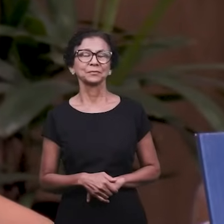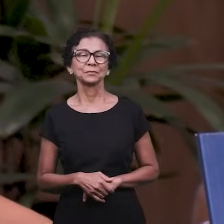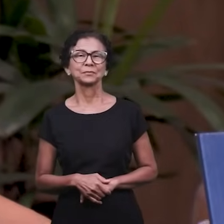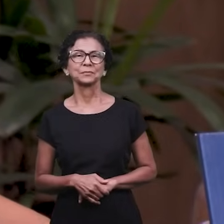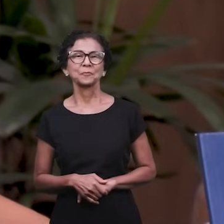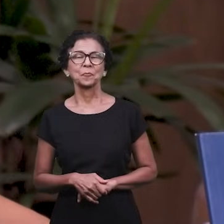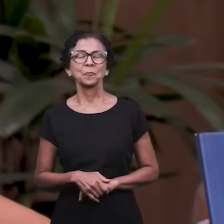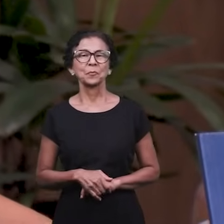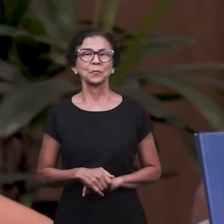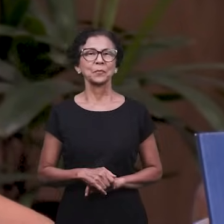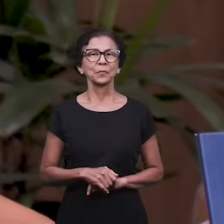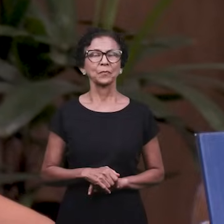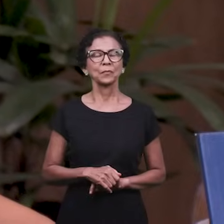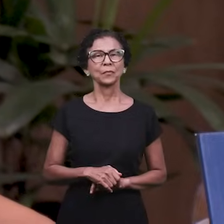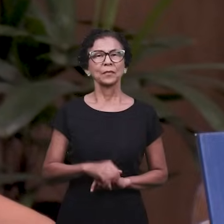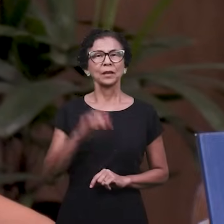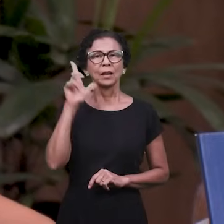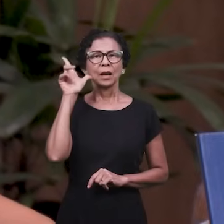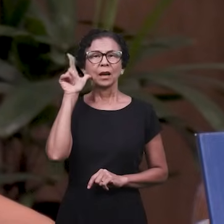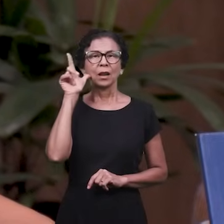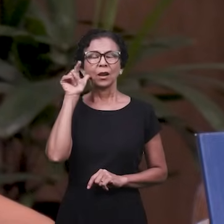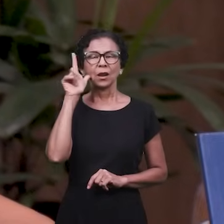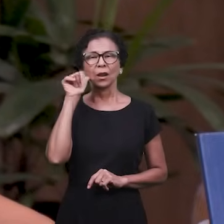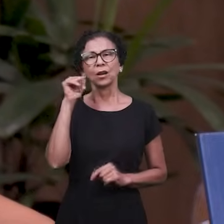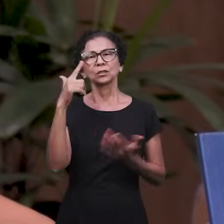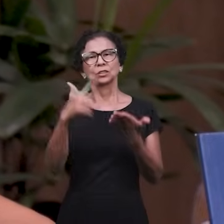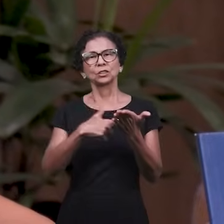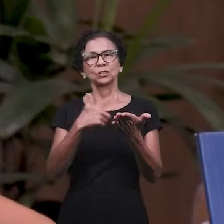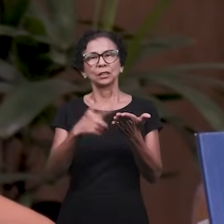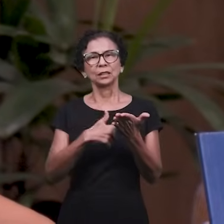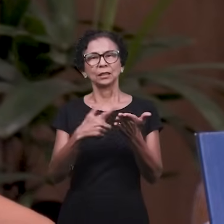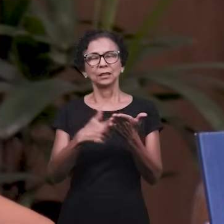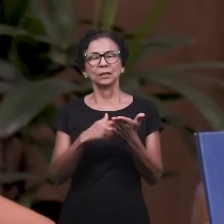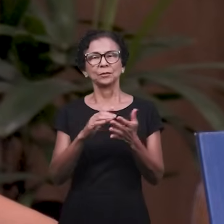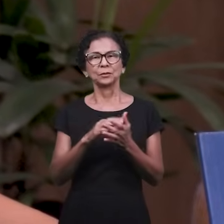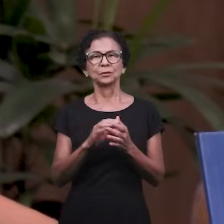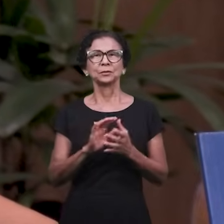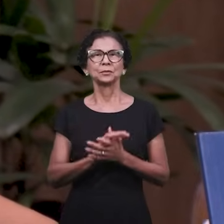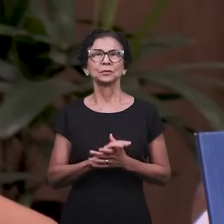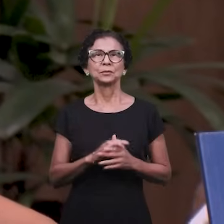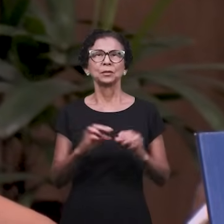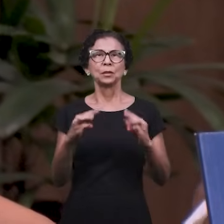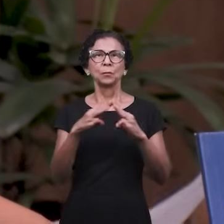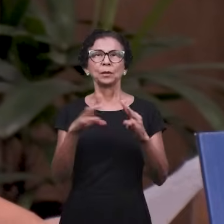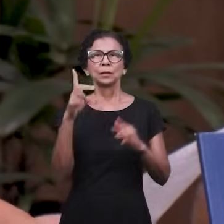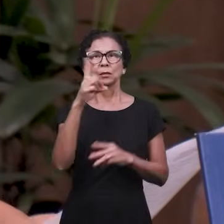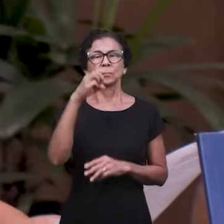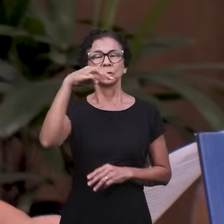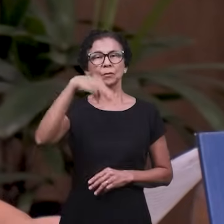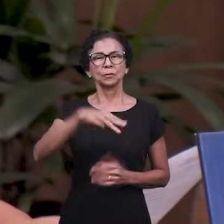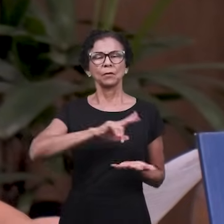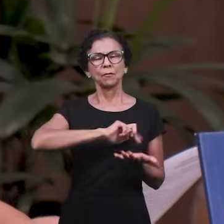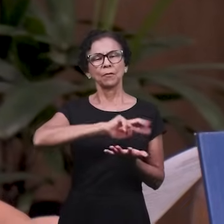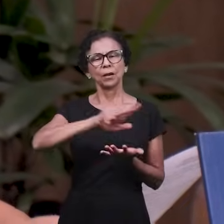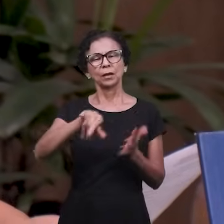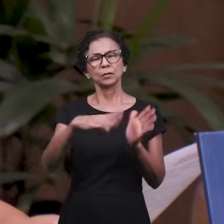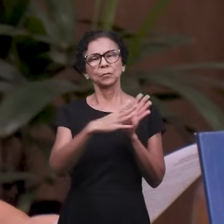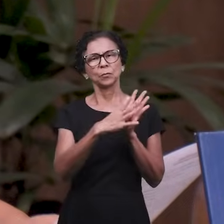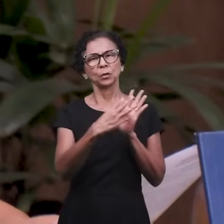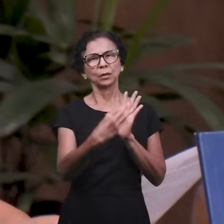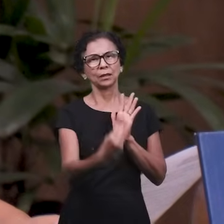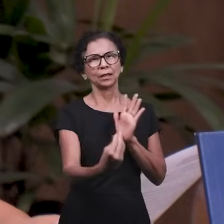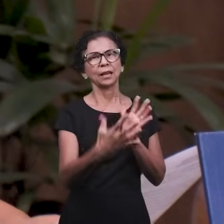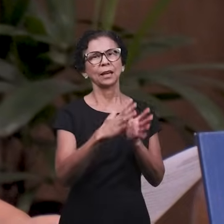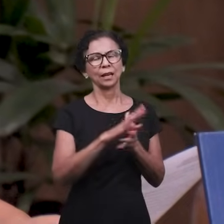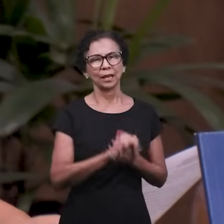Valda, Livraria do Manaim de Domingos Martins, irá nos apresentar os vários modelos que temos disponíveis de Bíblia nas